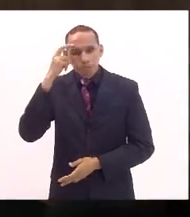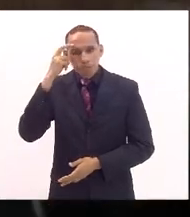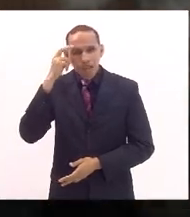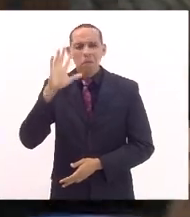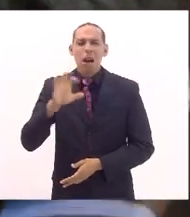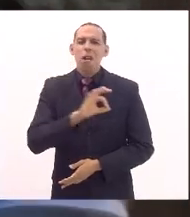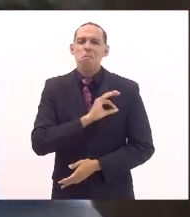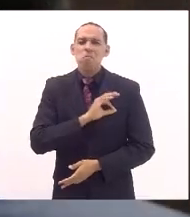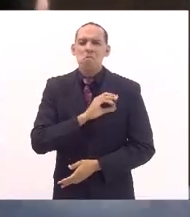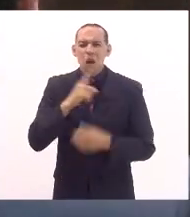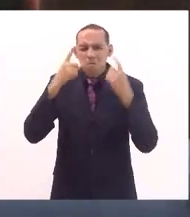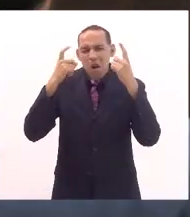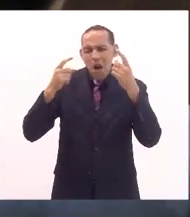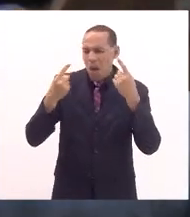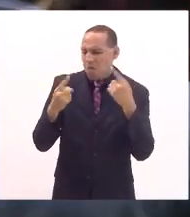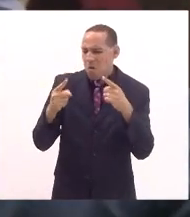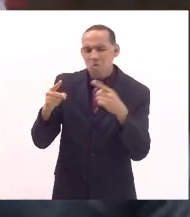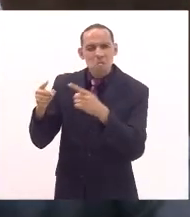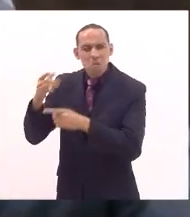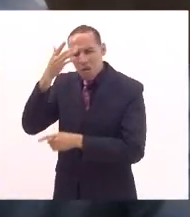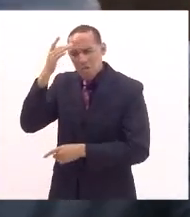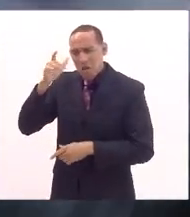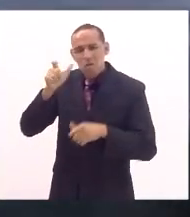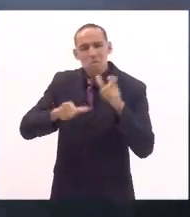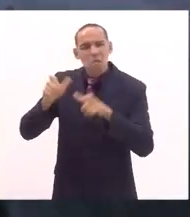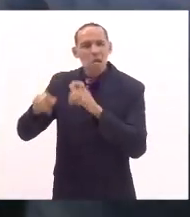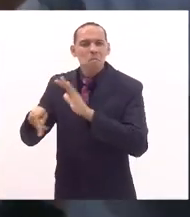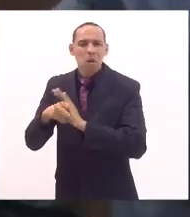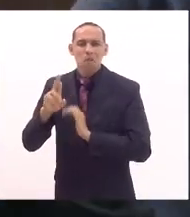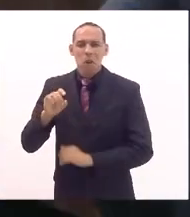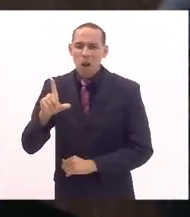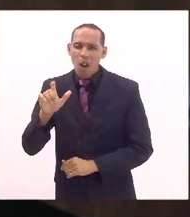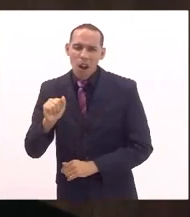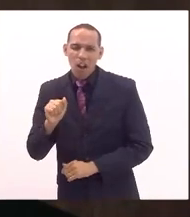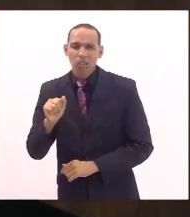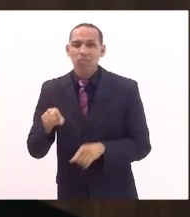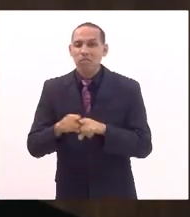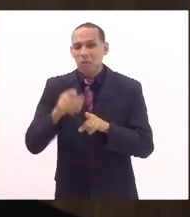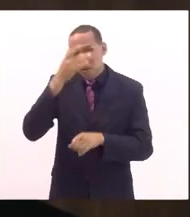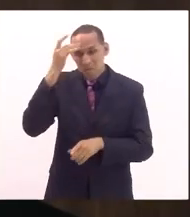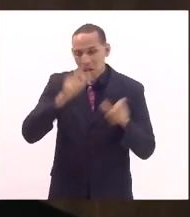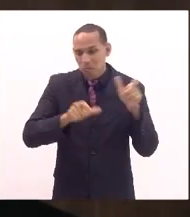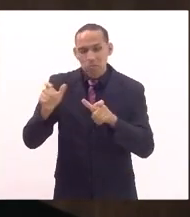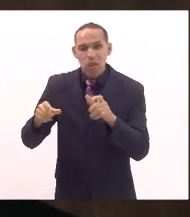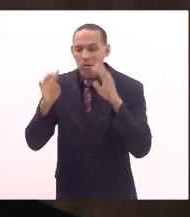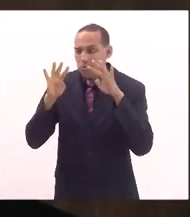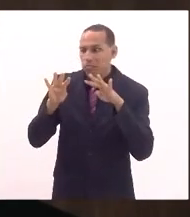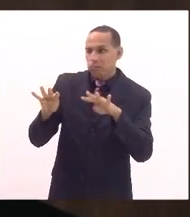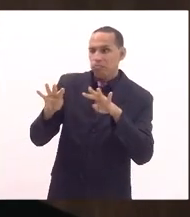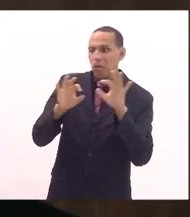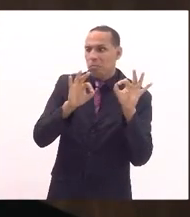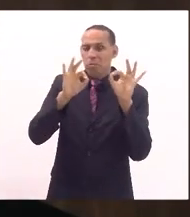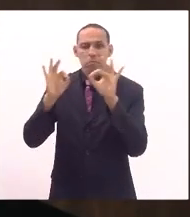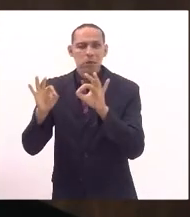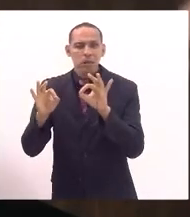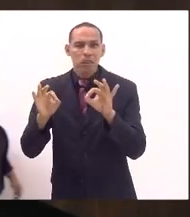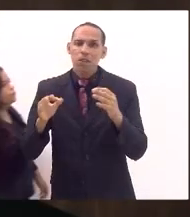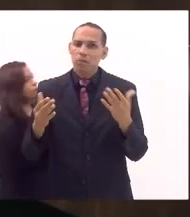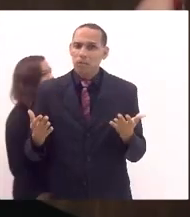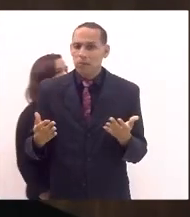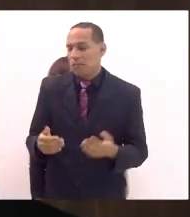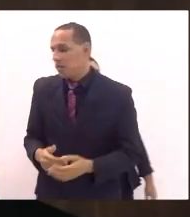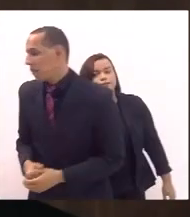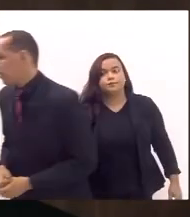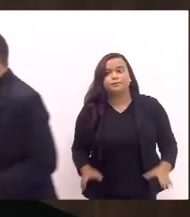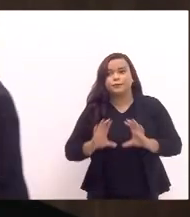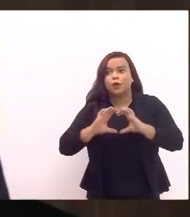agiu com truculência para cima dos produtores das rodas e dos moradores que lá assistiam quero referenciar